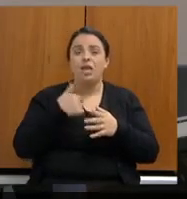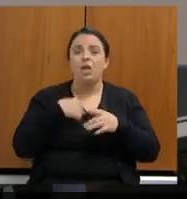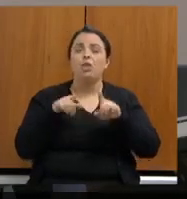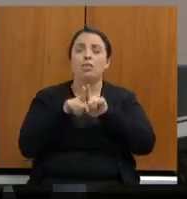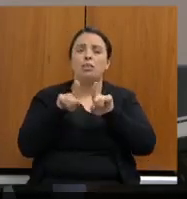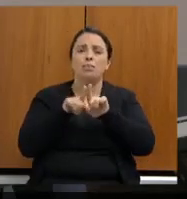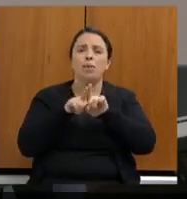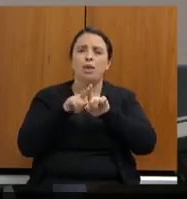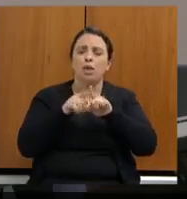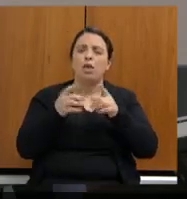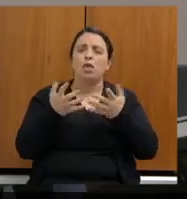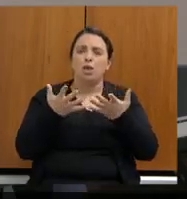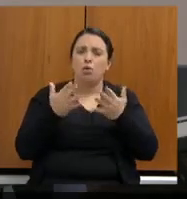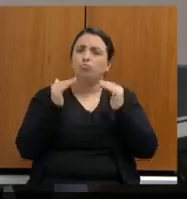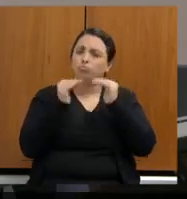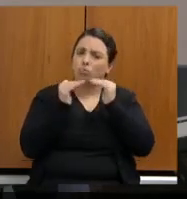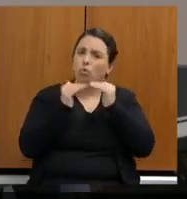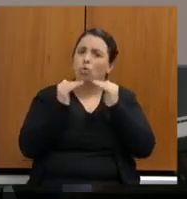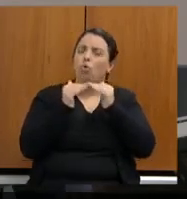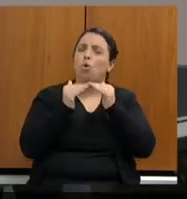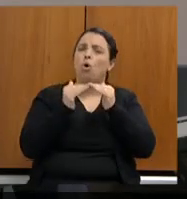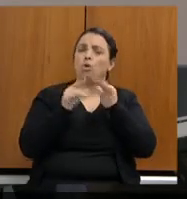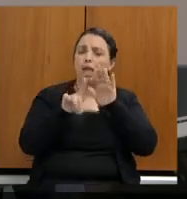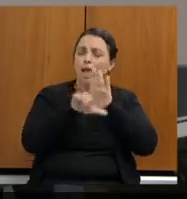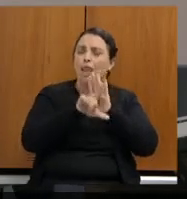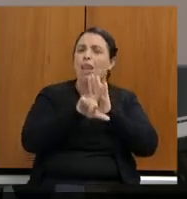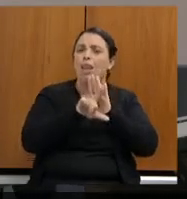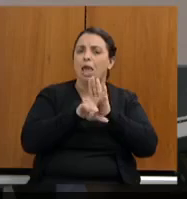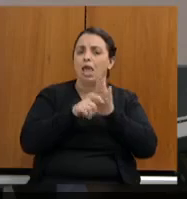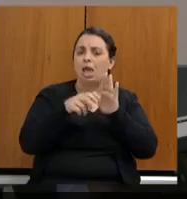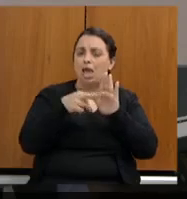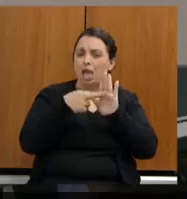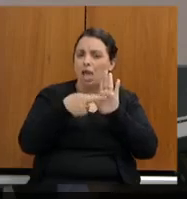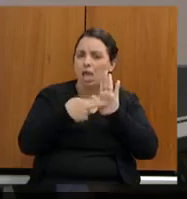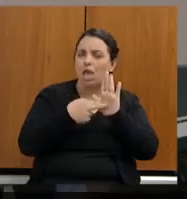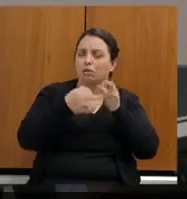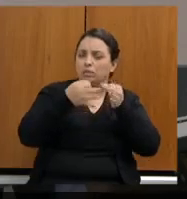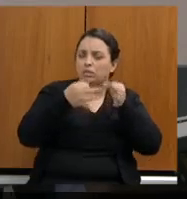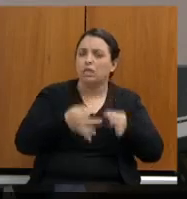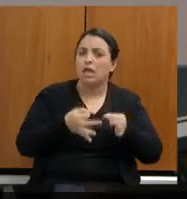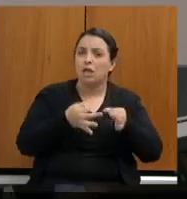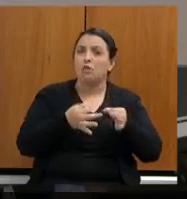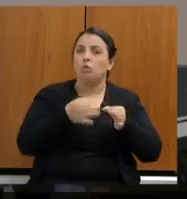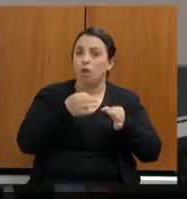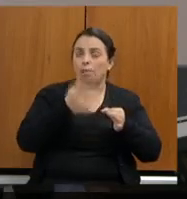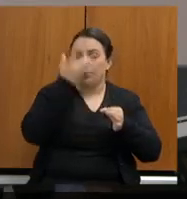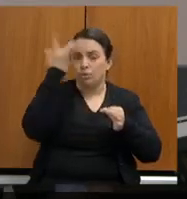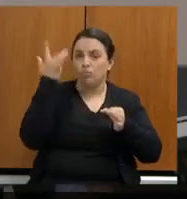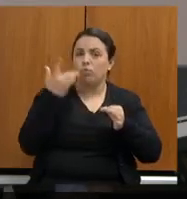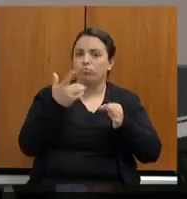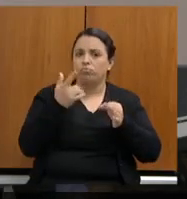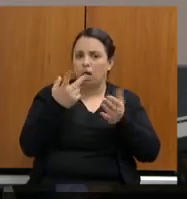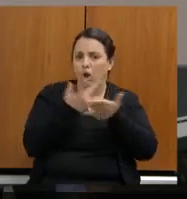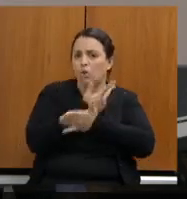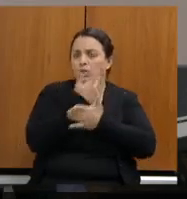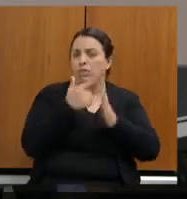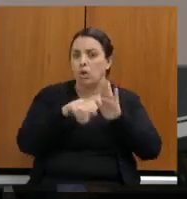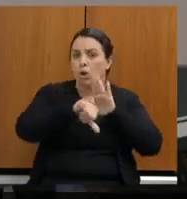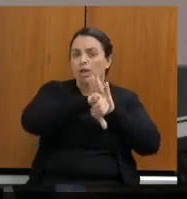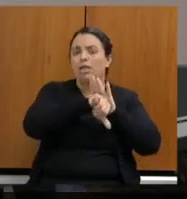de todo o Rigor da lei que os presos realmente sejam tratados como criminosos da facção né mas também